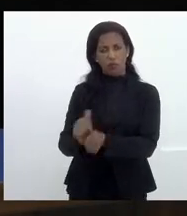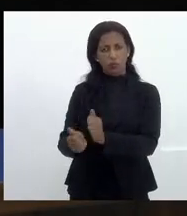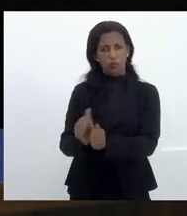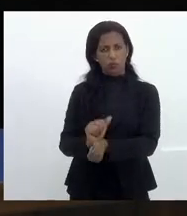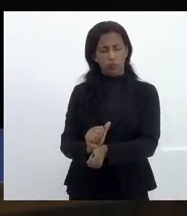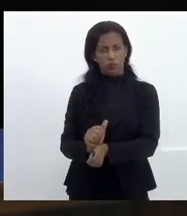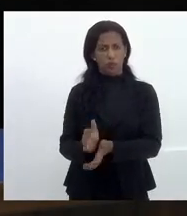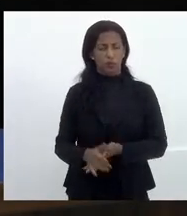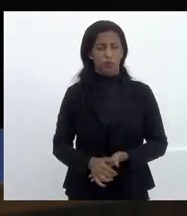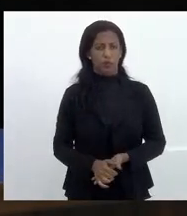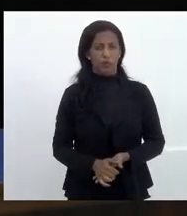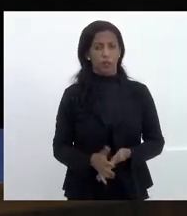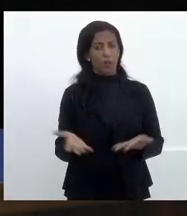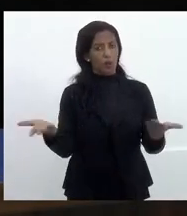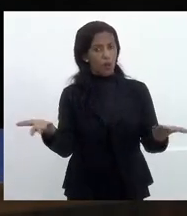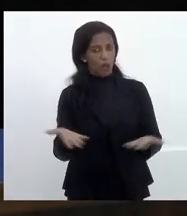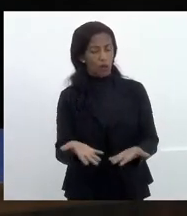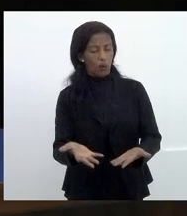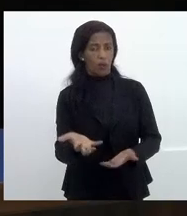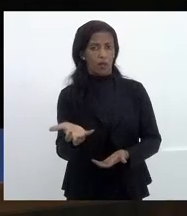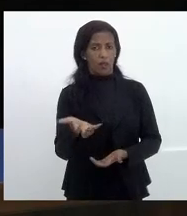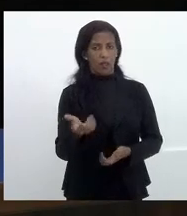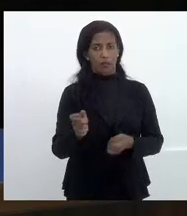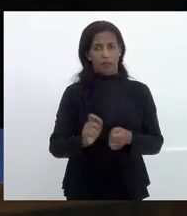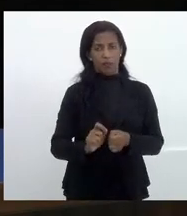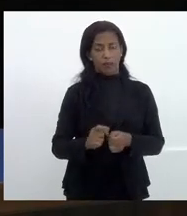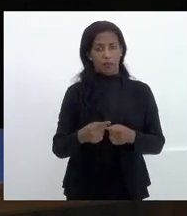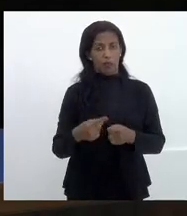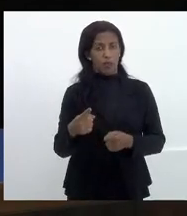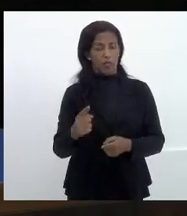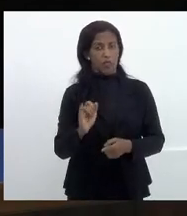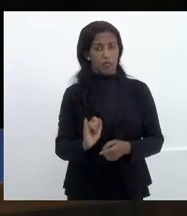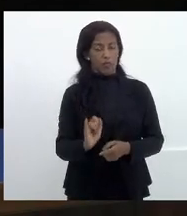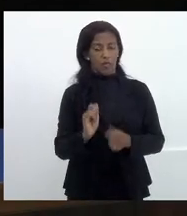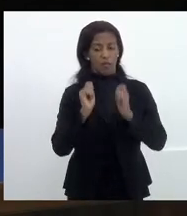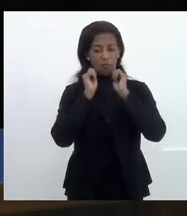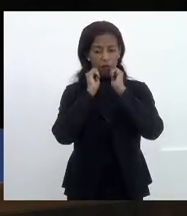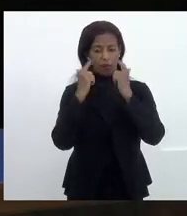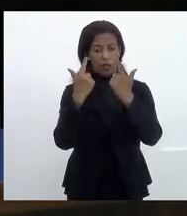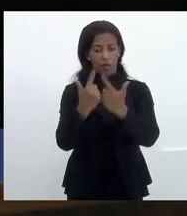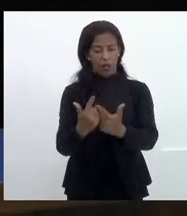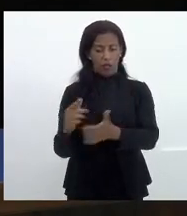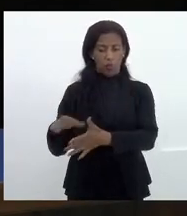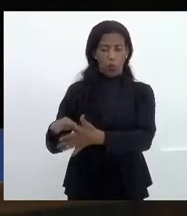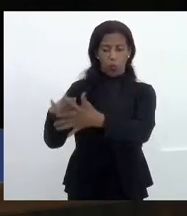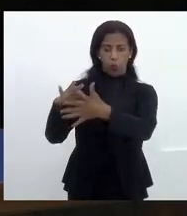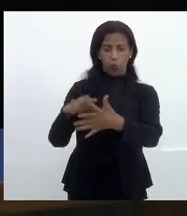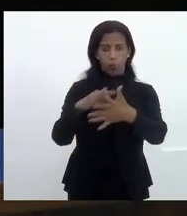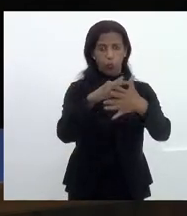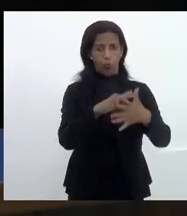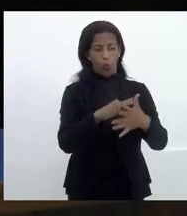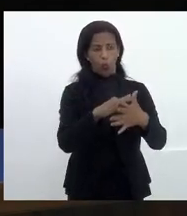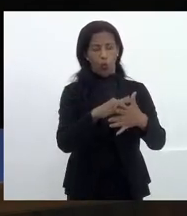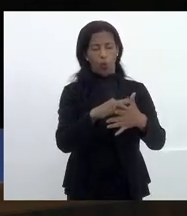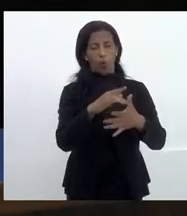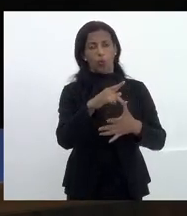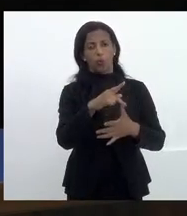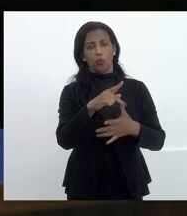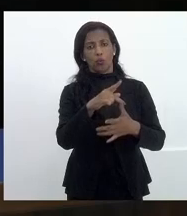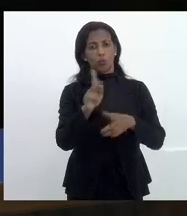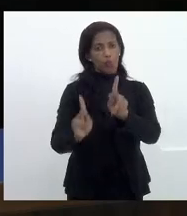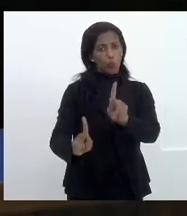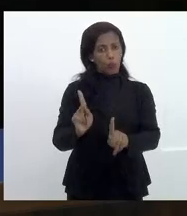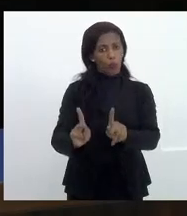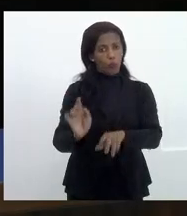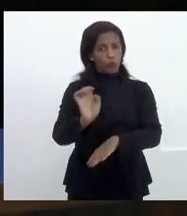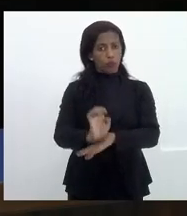então é o que se pretende agora porque se Assembleia né os representantes do povo do Estado do Rio de Janeiro